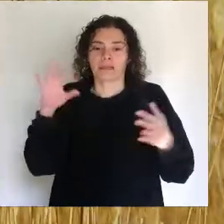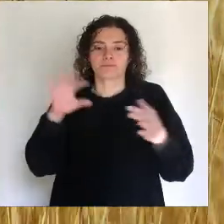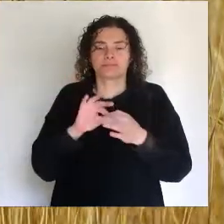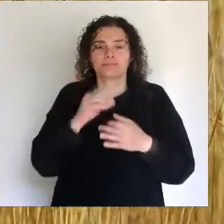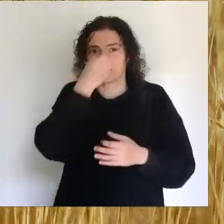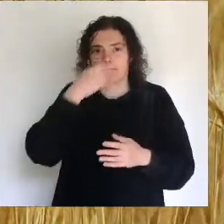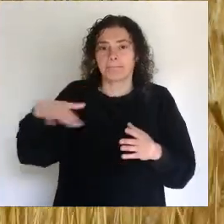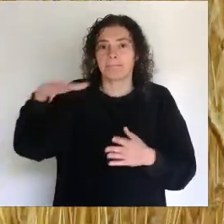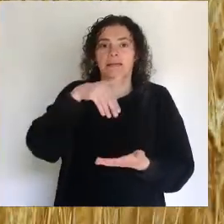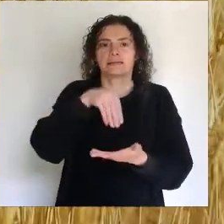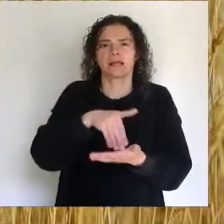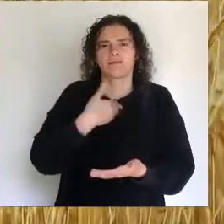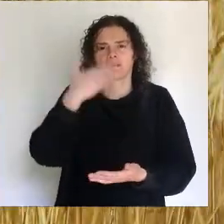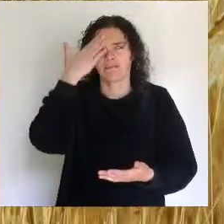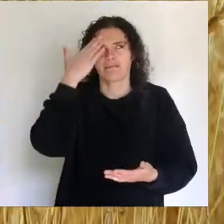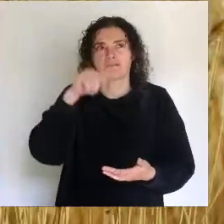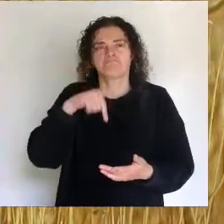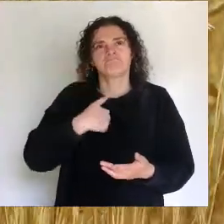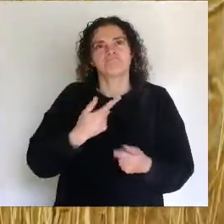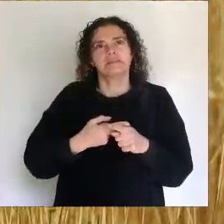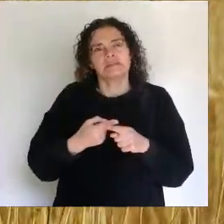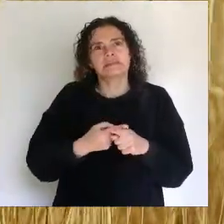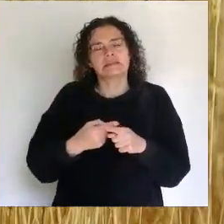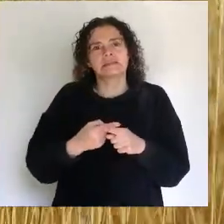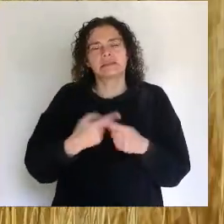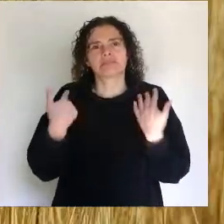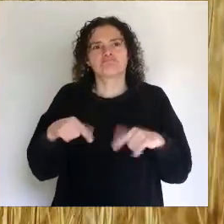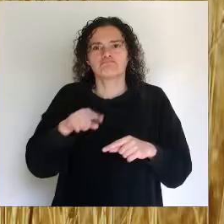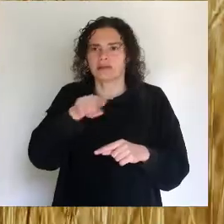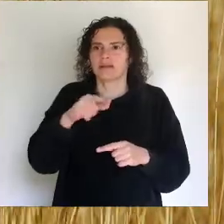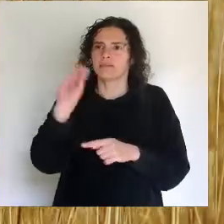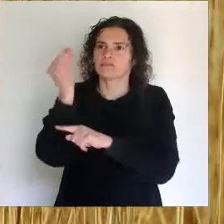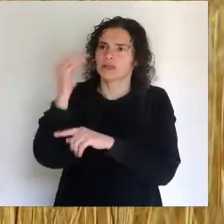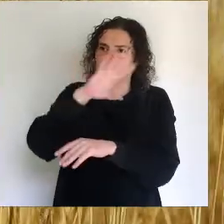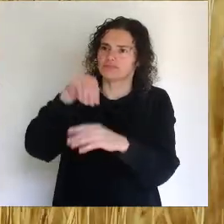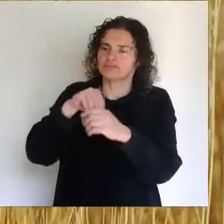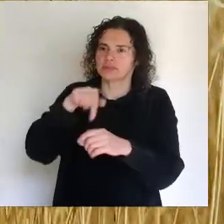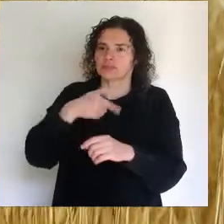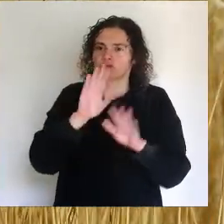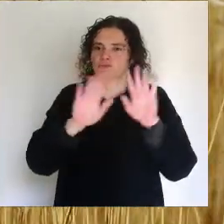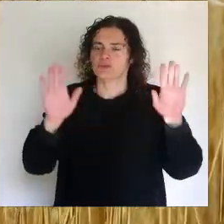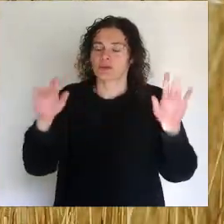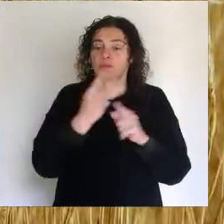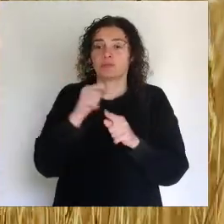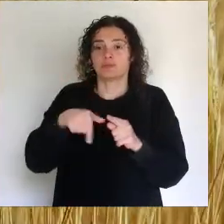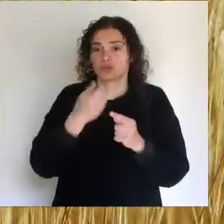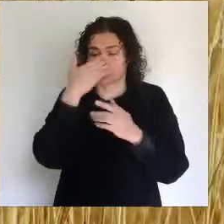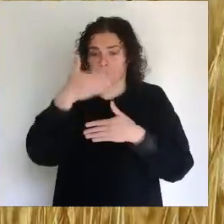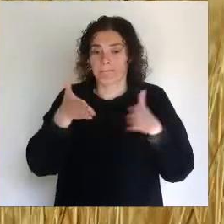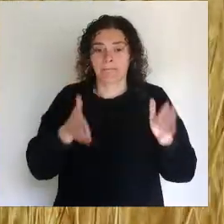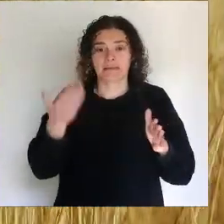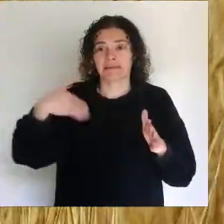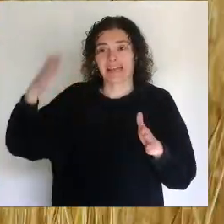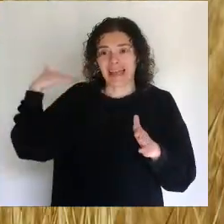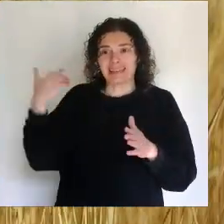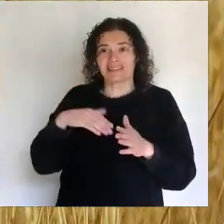sentido, o Parque de Serralves achou que seria muito interessante incluir esta peça também na exposição, até porque este espaço era o